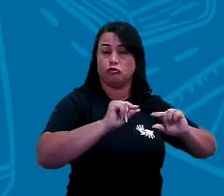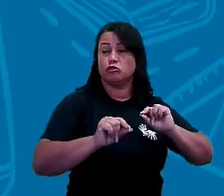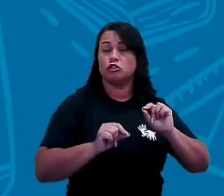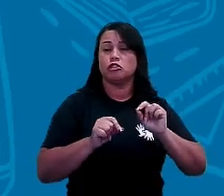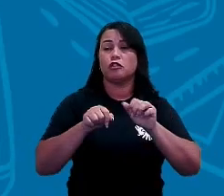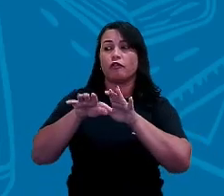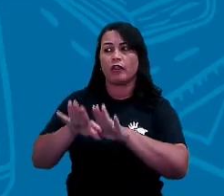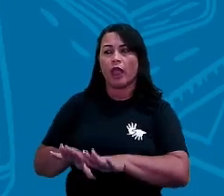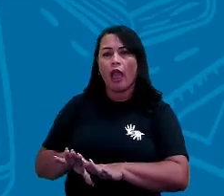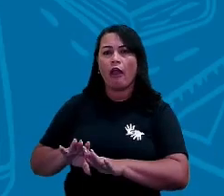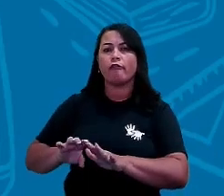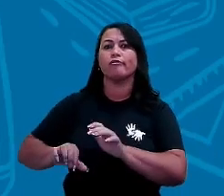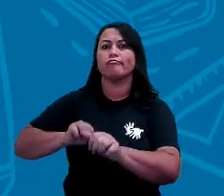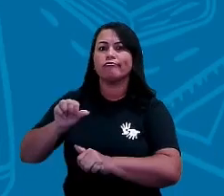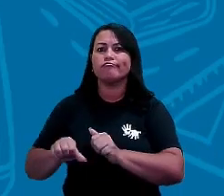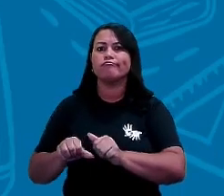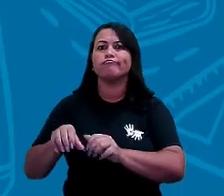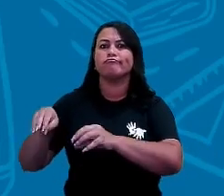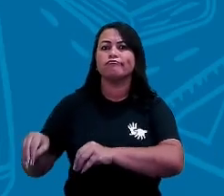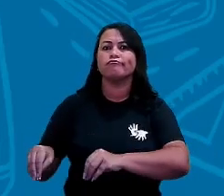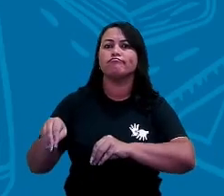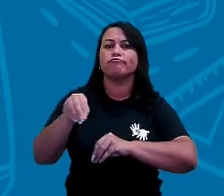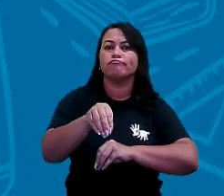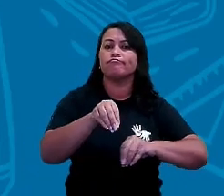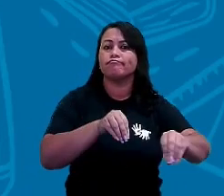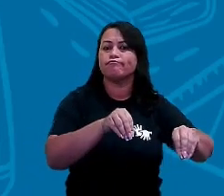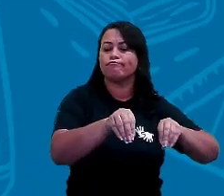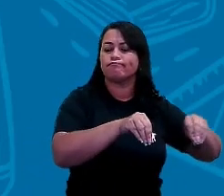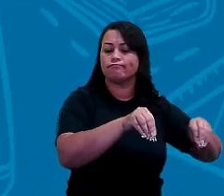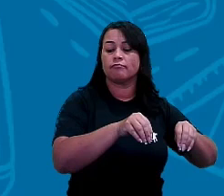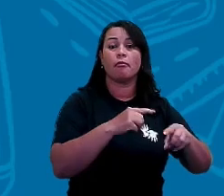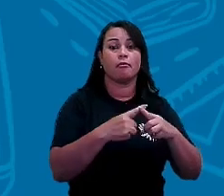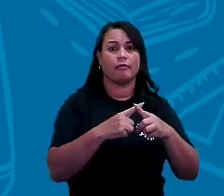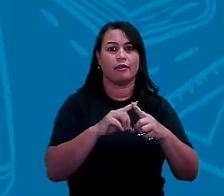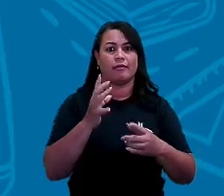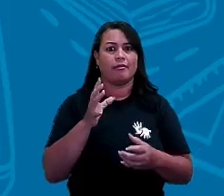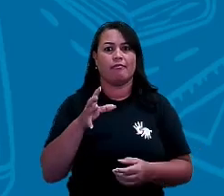né? Ele ficava sempre mudando de esconderijo para não ser pego.